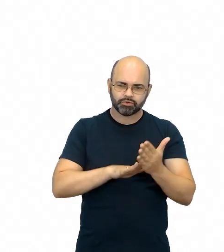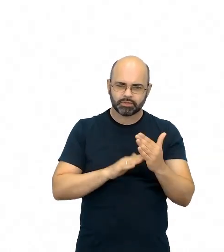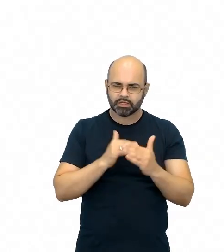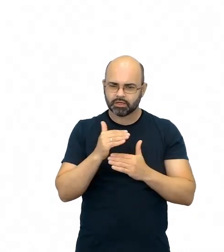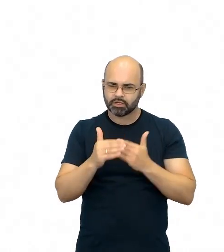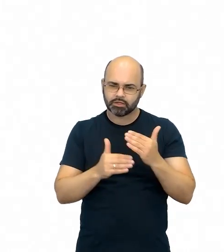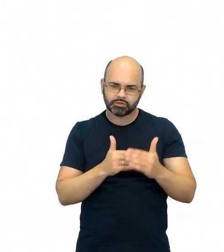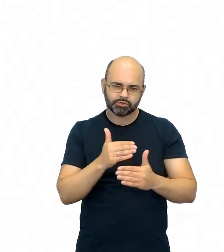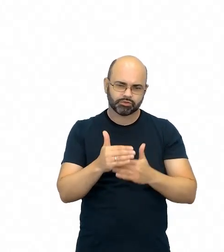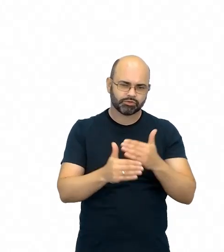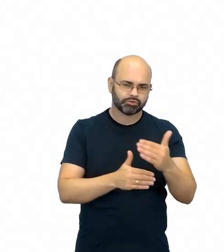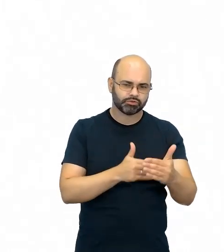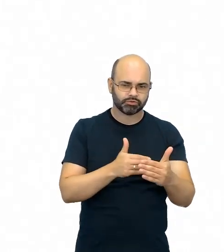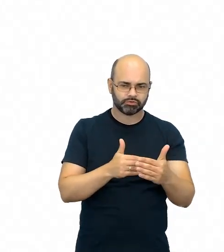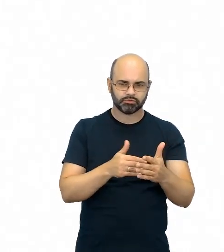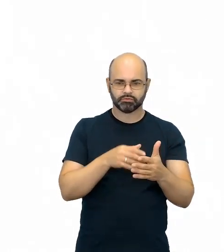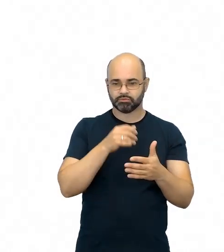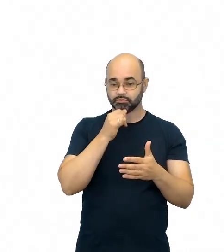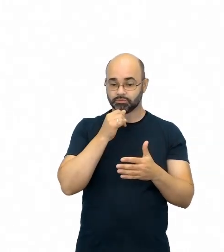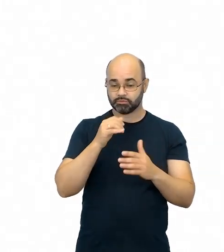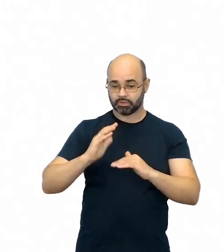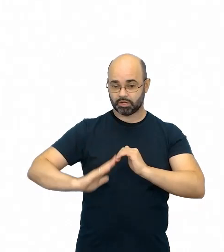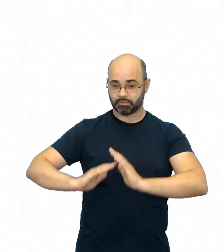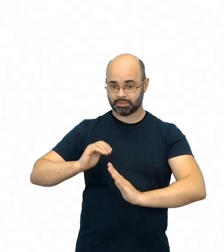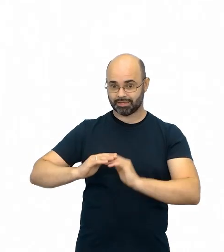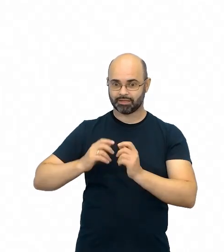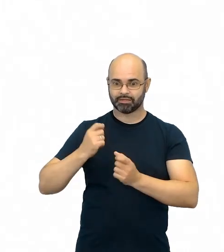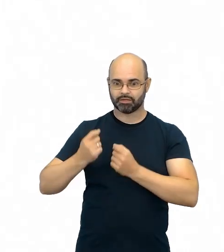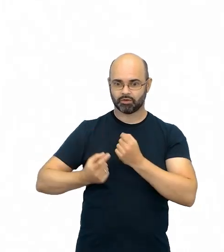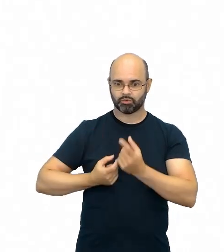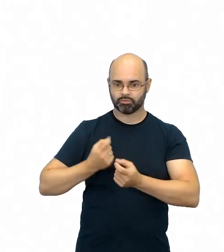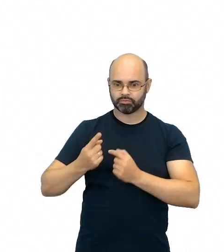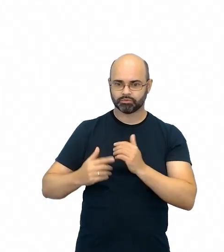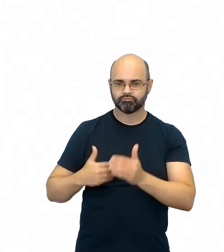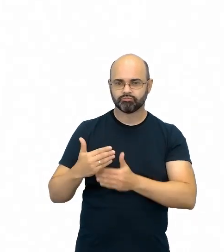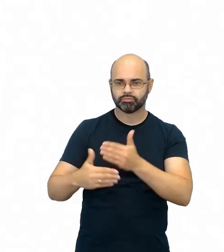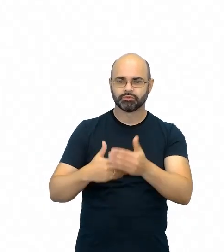o desenvolvimento de determinadas habilidades essenciais.